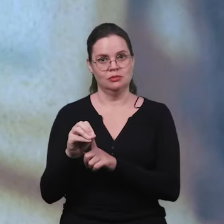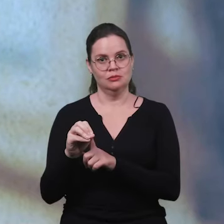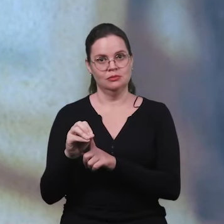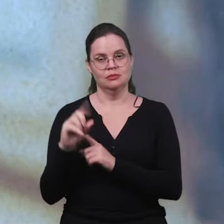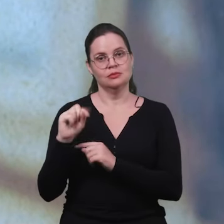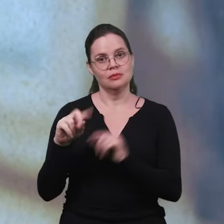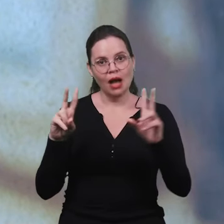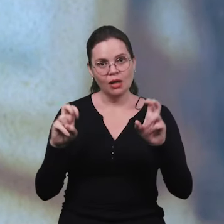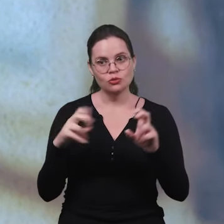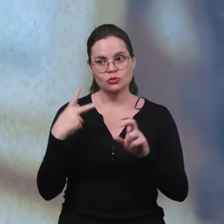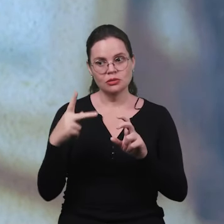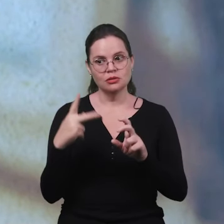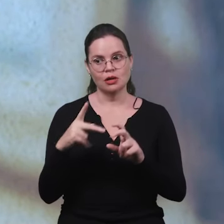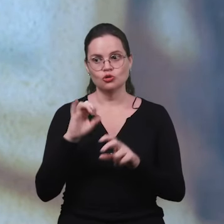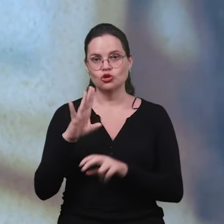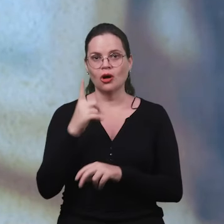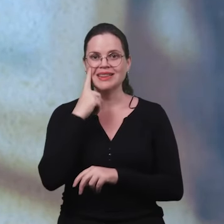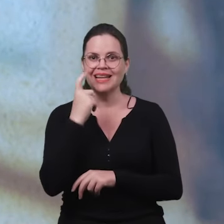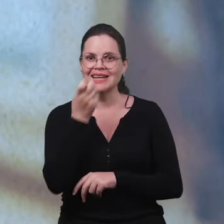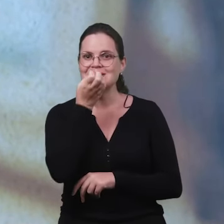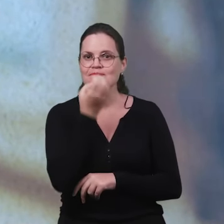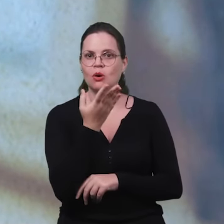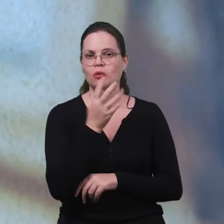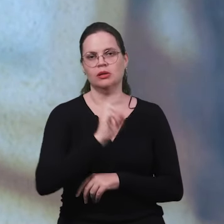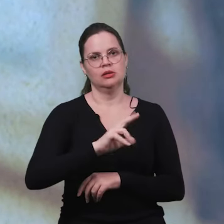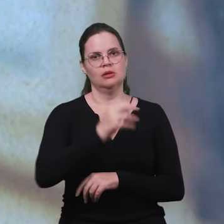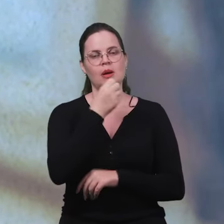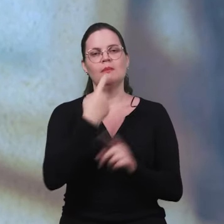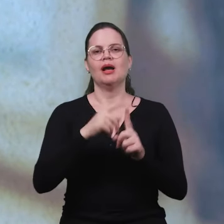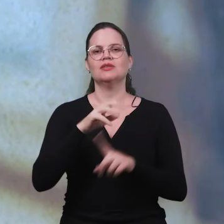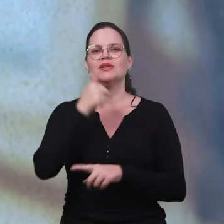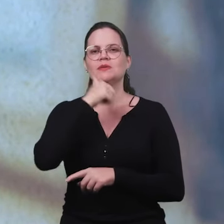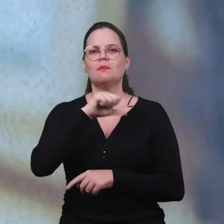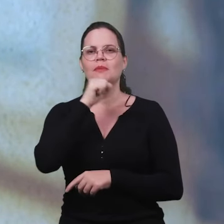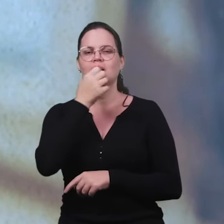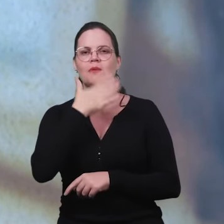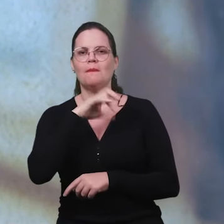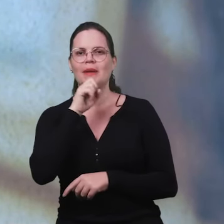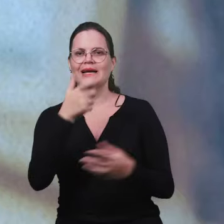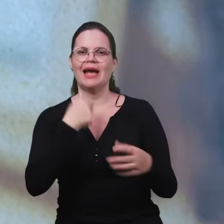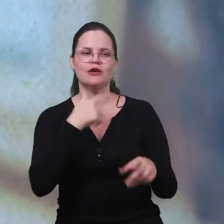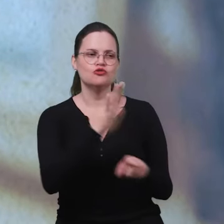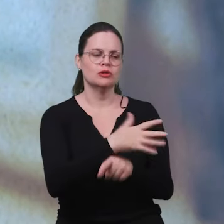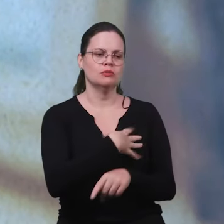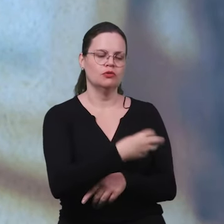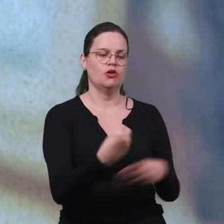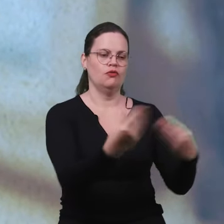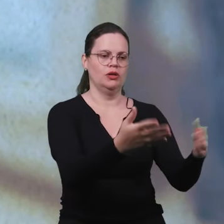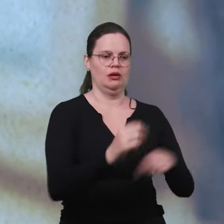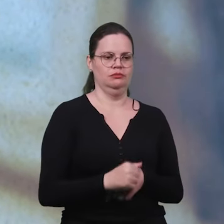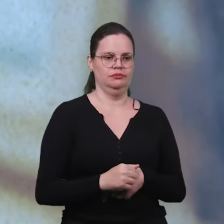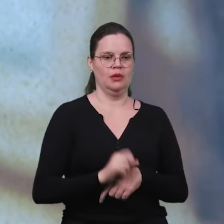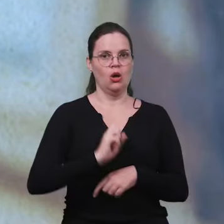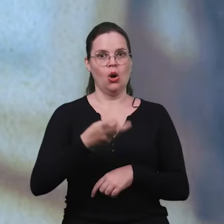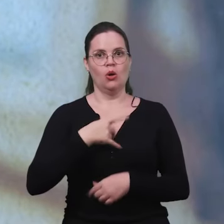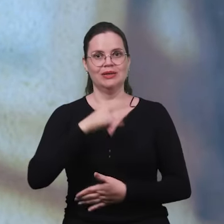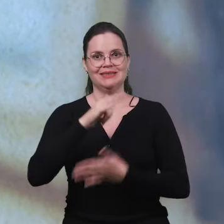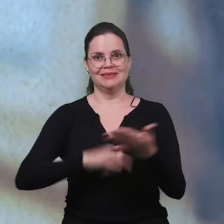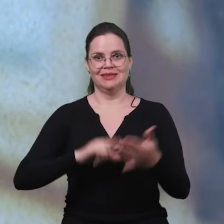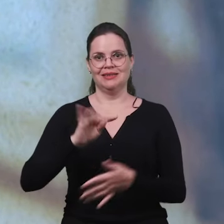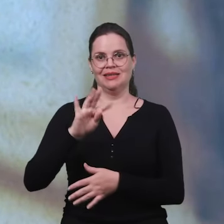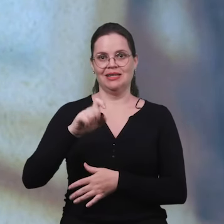não é o bastante. Então a pessoa, o pai, às vezes ele quer beneficiar o filho, não, eu vou doar, ou então vou deixar um testamento, né? Mas não